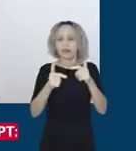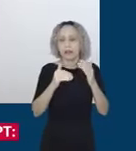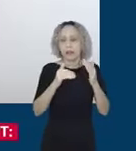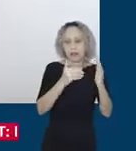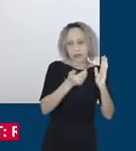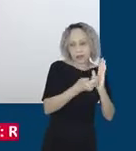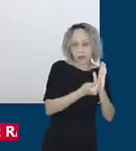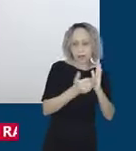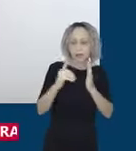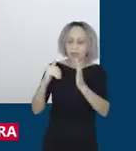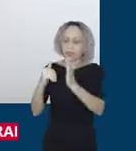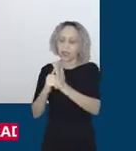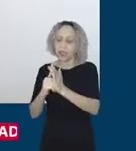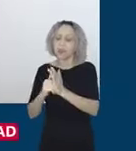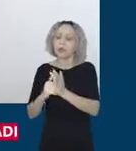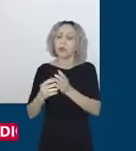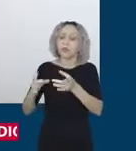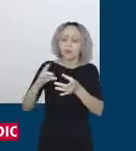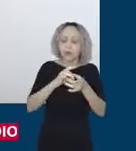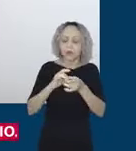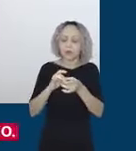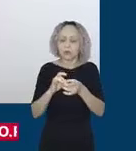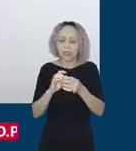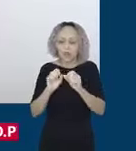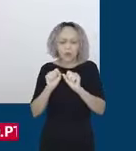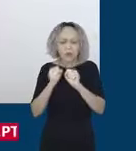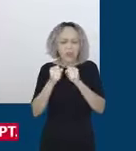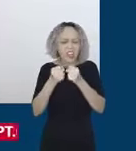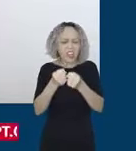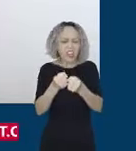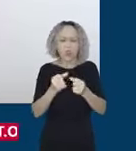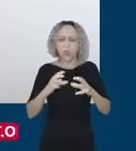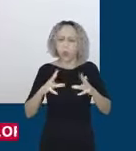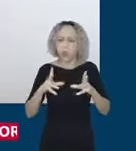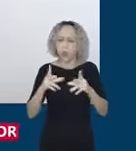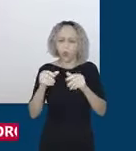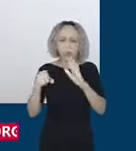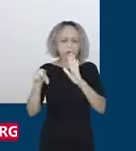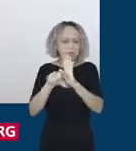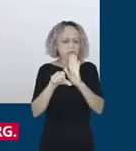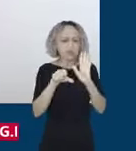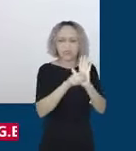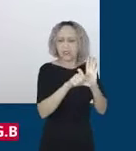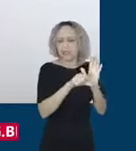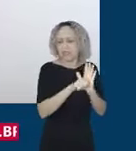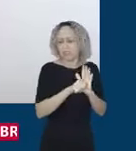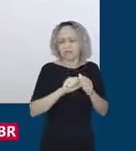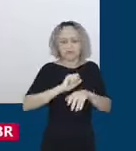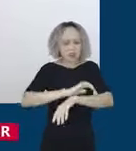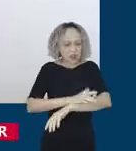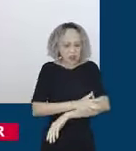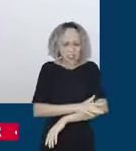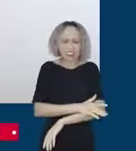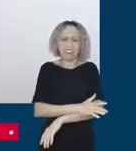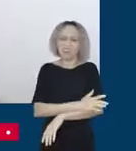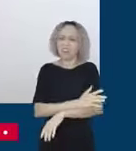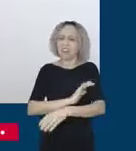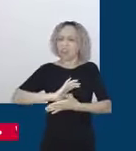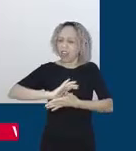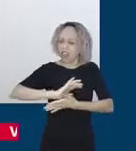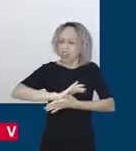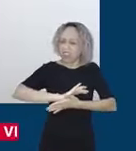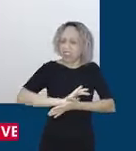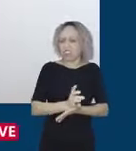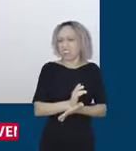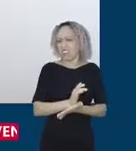de combater todo tipo de ato criminoso, todo tipo de preconceito, racismo, todo